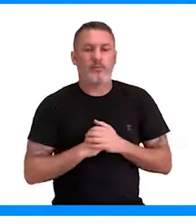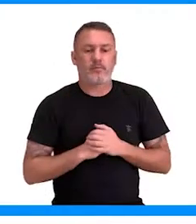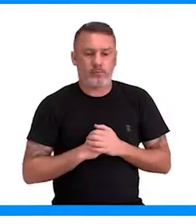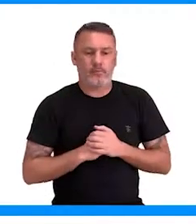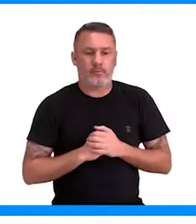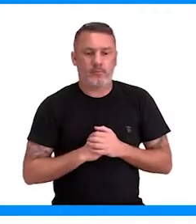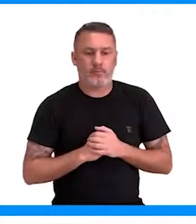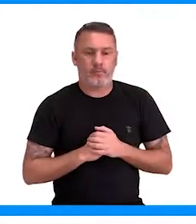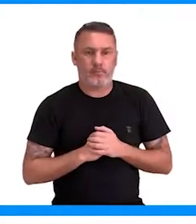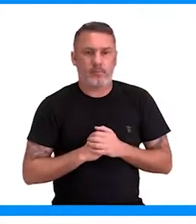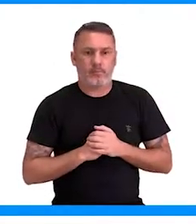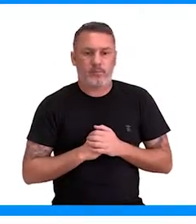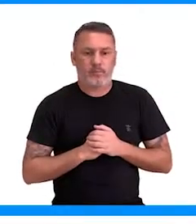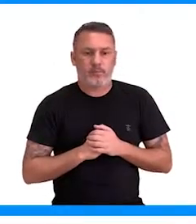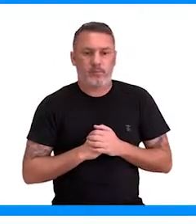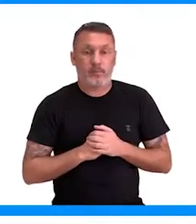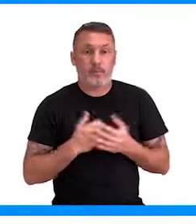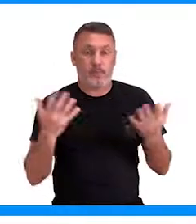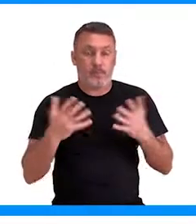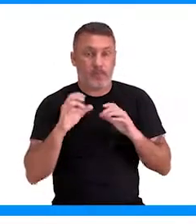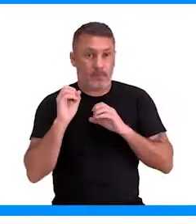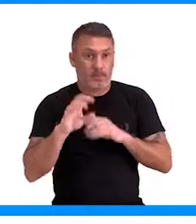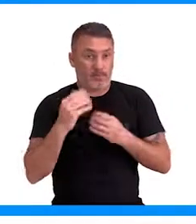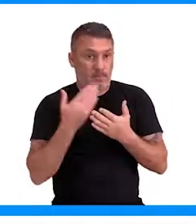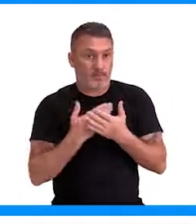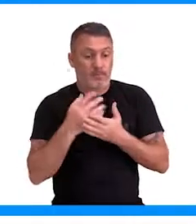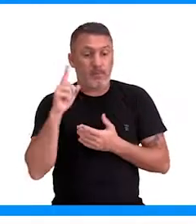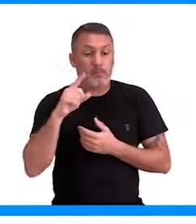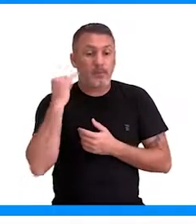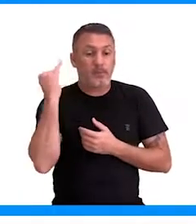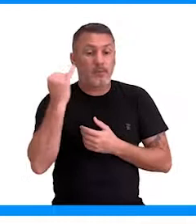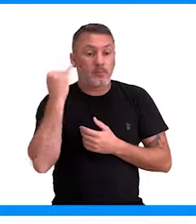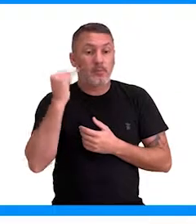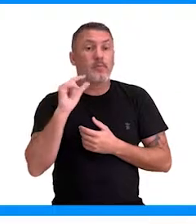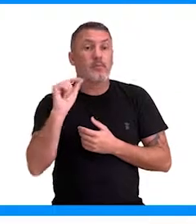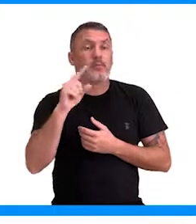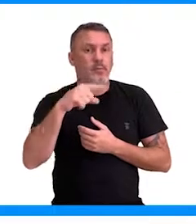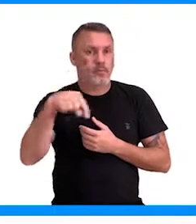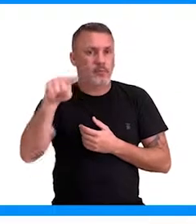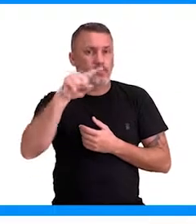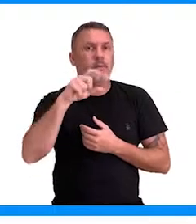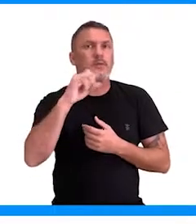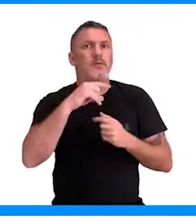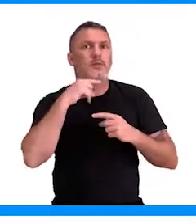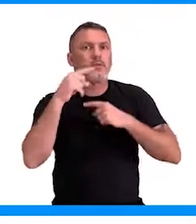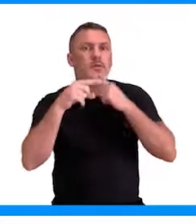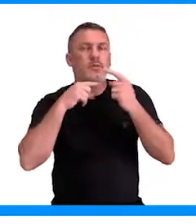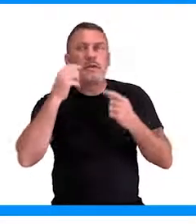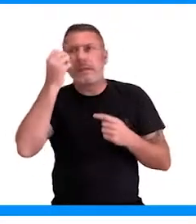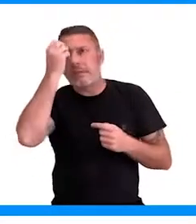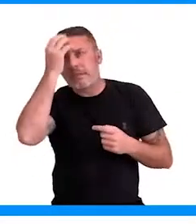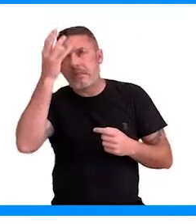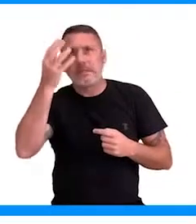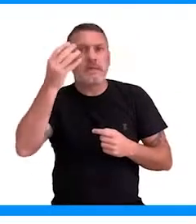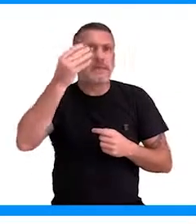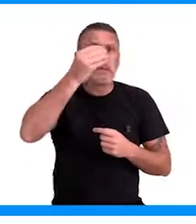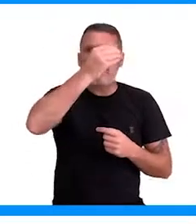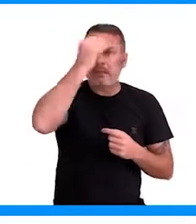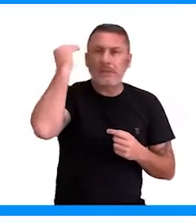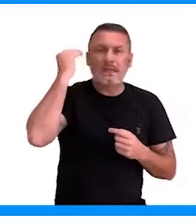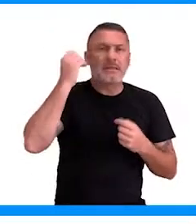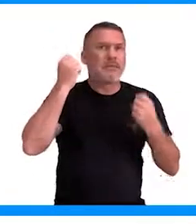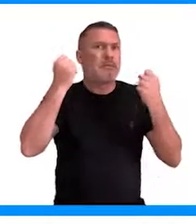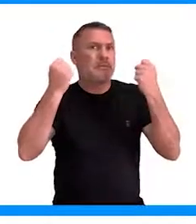oblíquo, tá? Para esta aula é importante que vocês voltem, caso não estejam